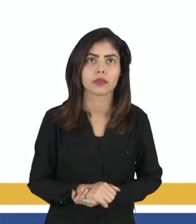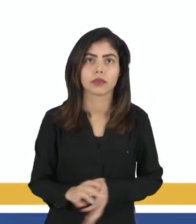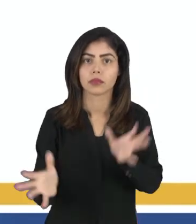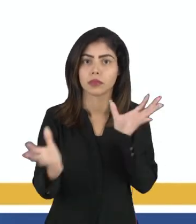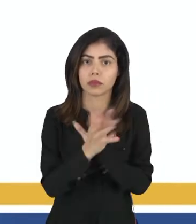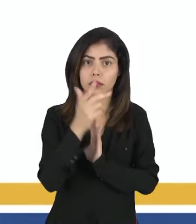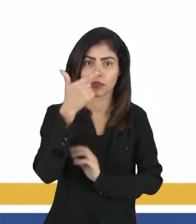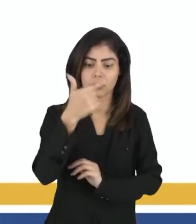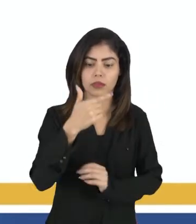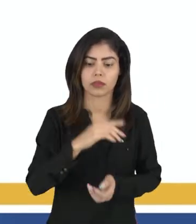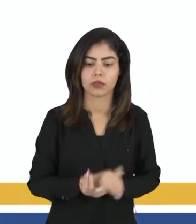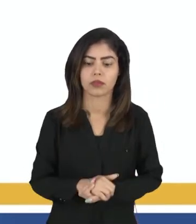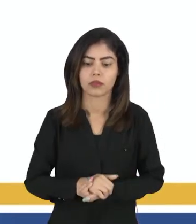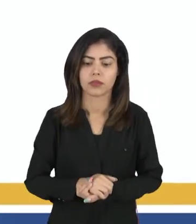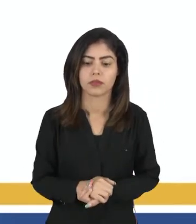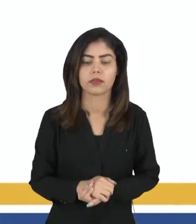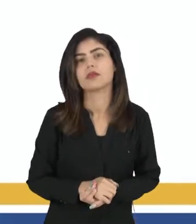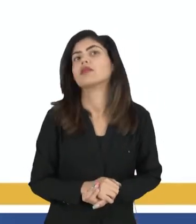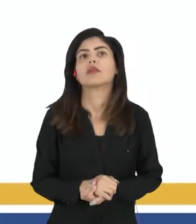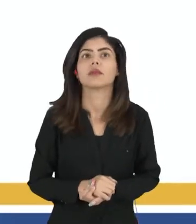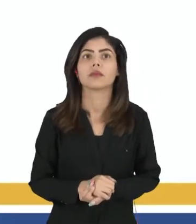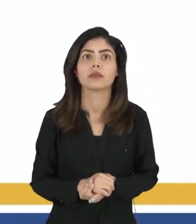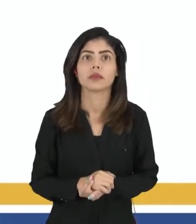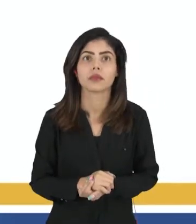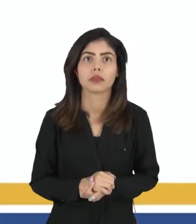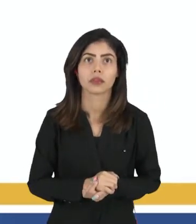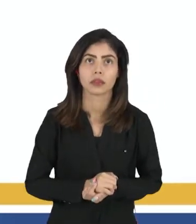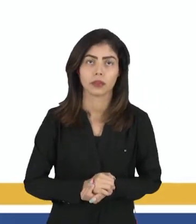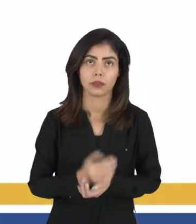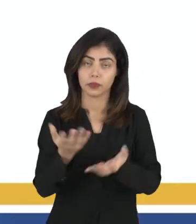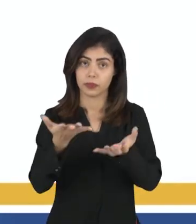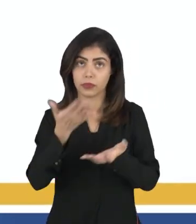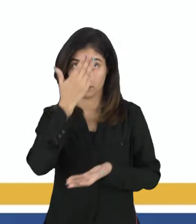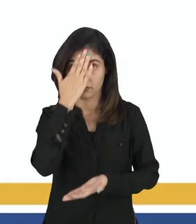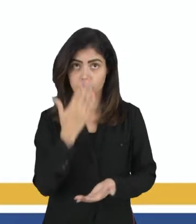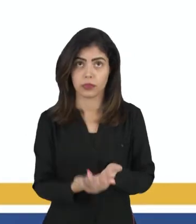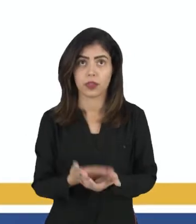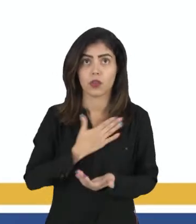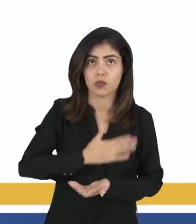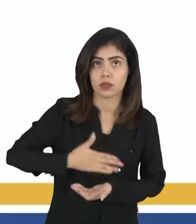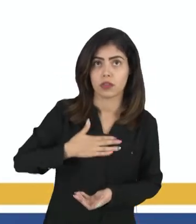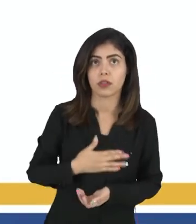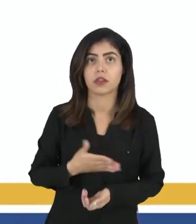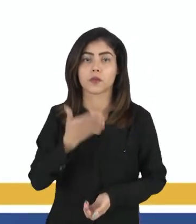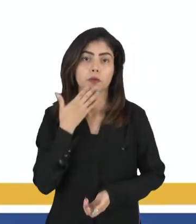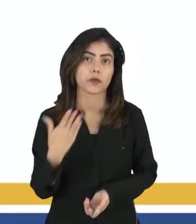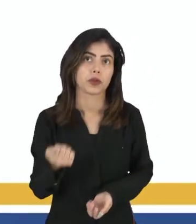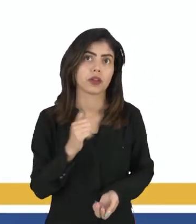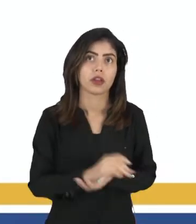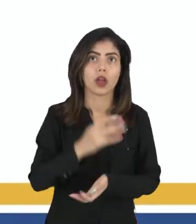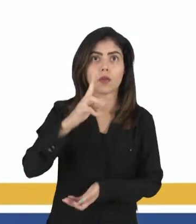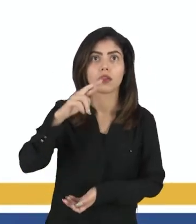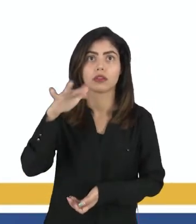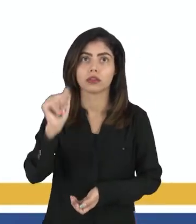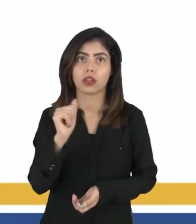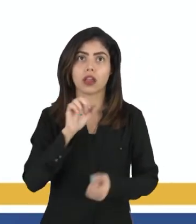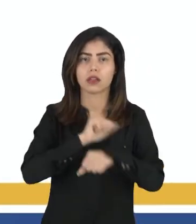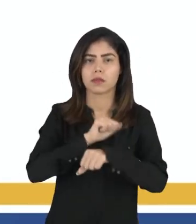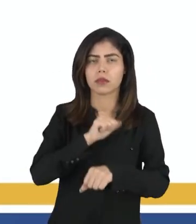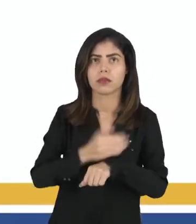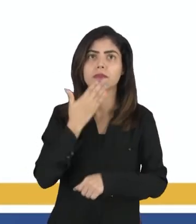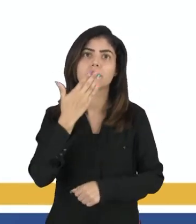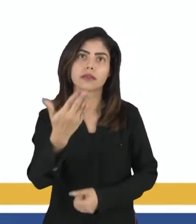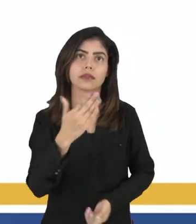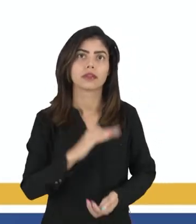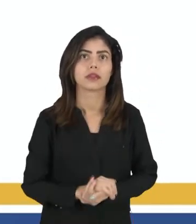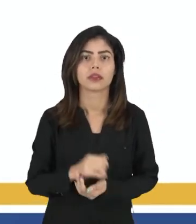Verbos del grupo 2, verbos del corazón: creer, gustar, preferir, molestar,